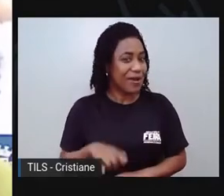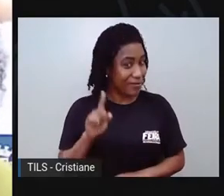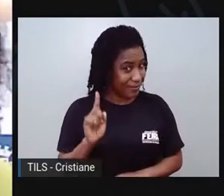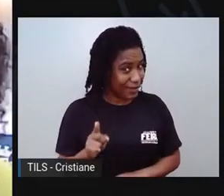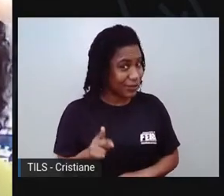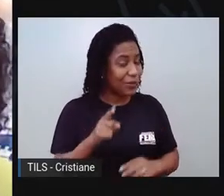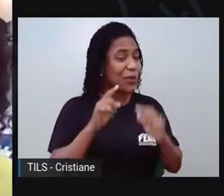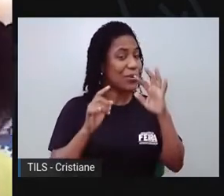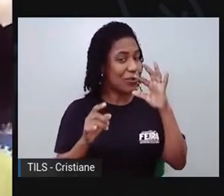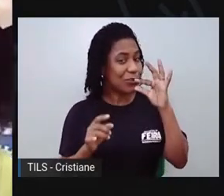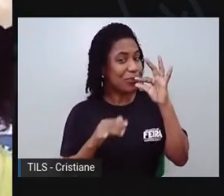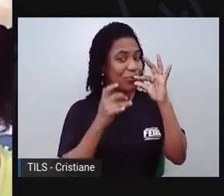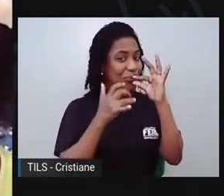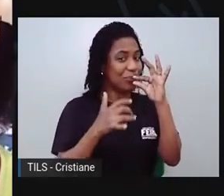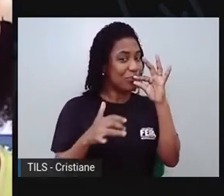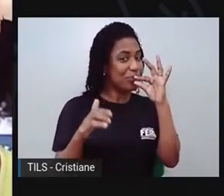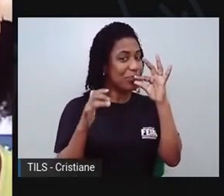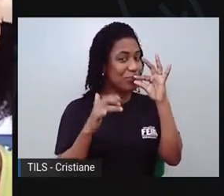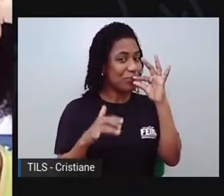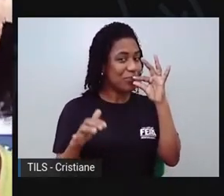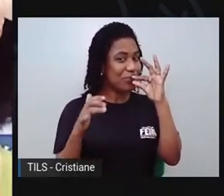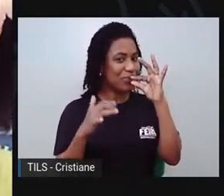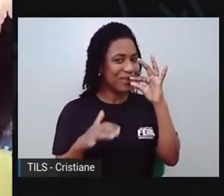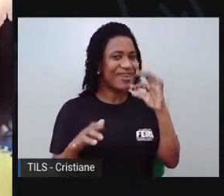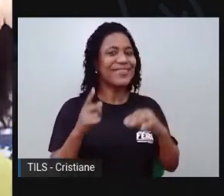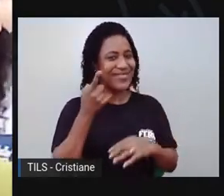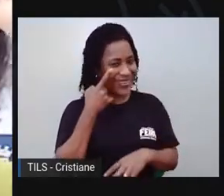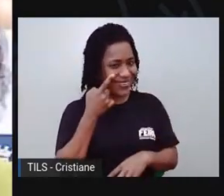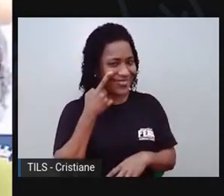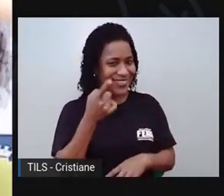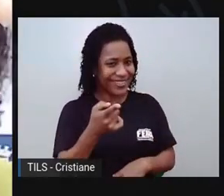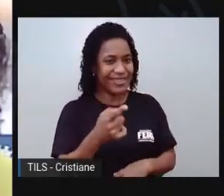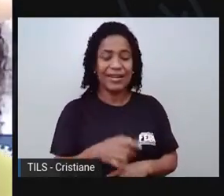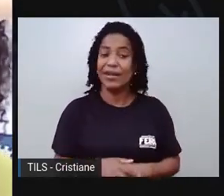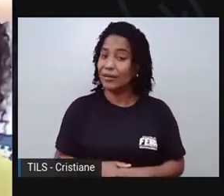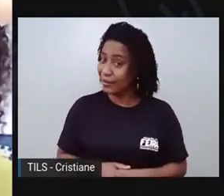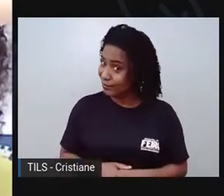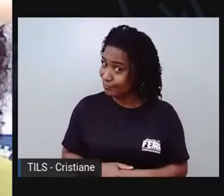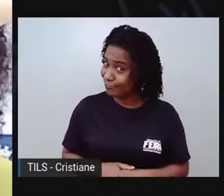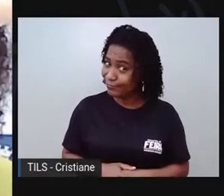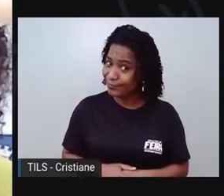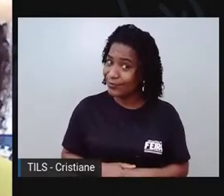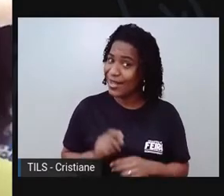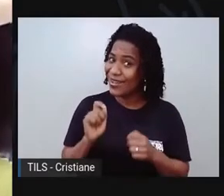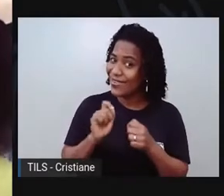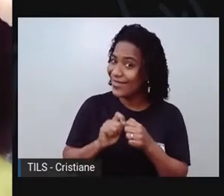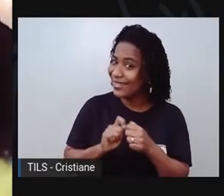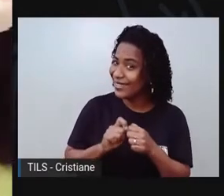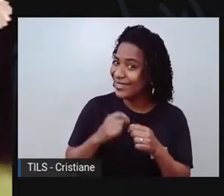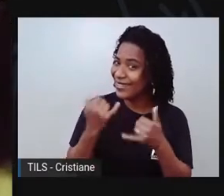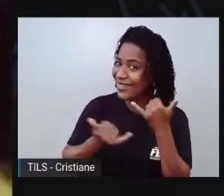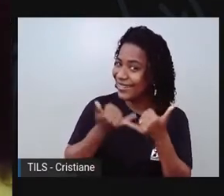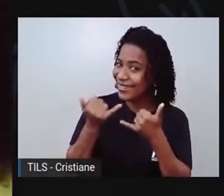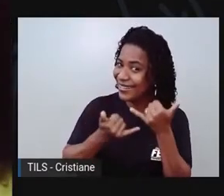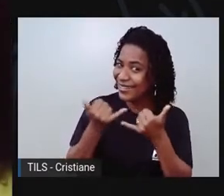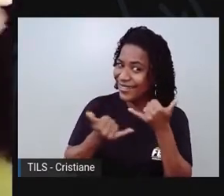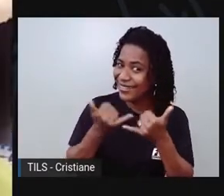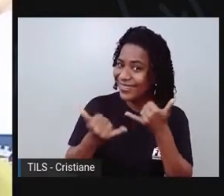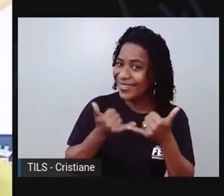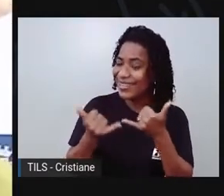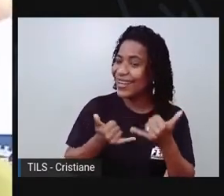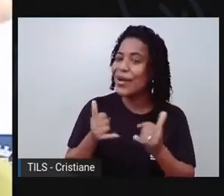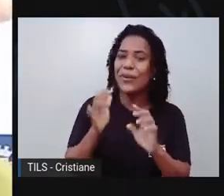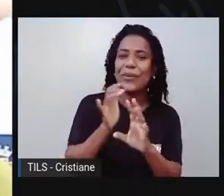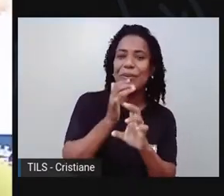vocês hoje. Ah, então. E eu vou Então a tocar. brincadeira agora Qual é a música? qual é a